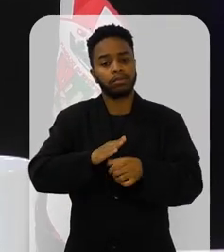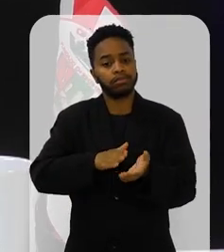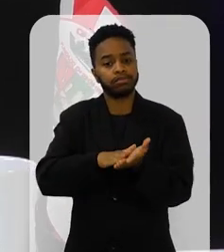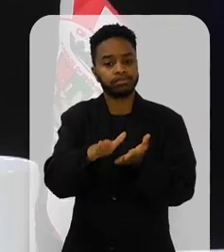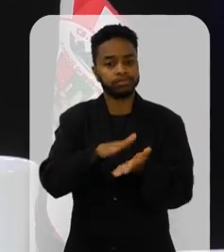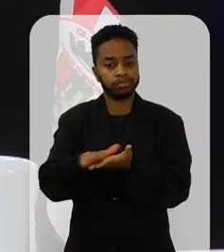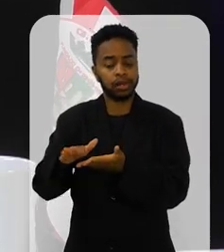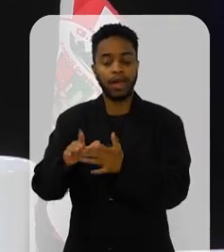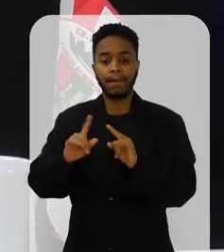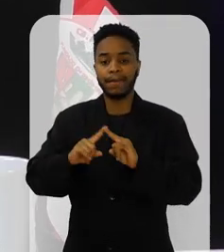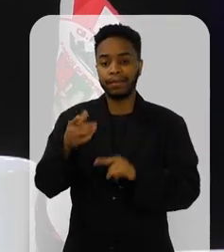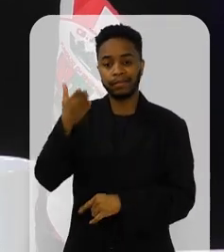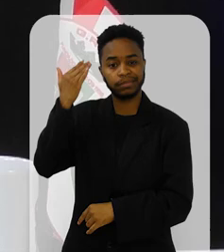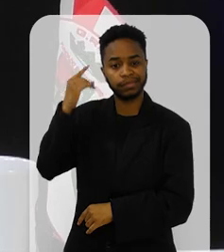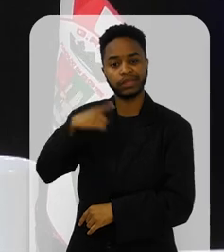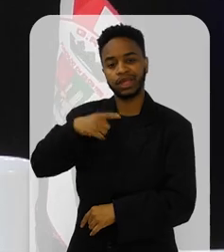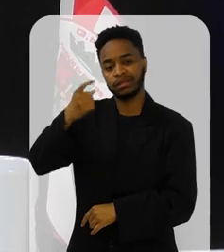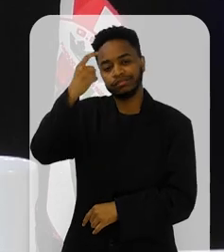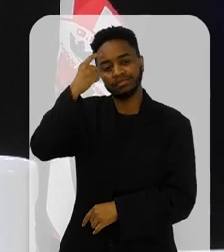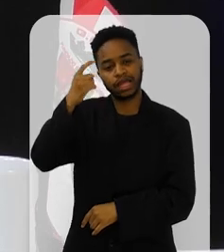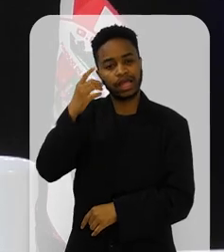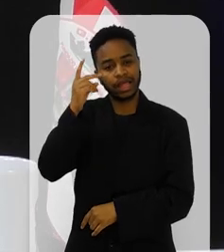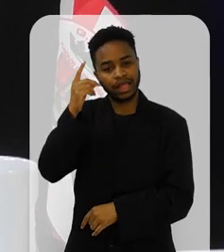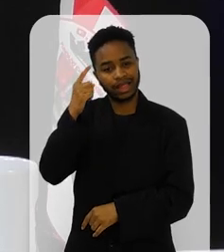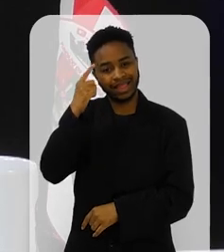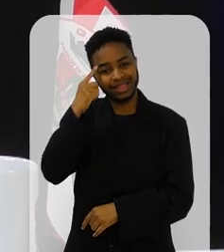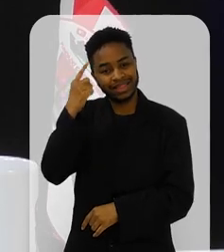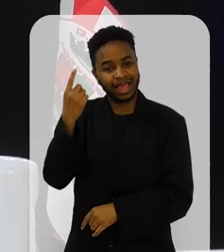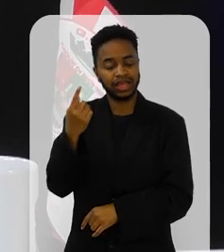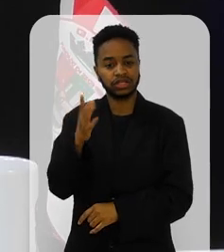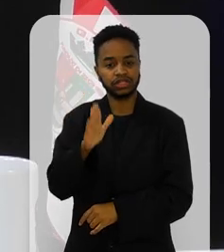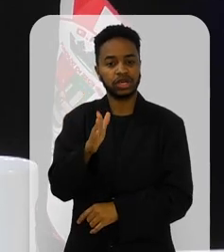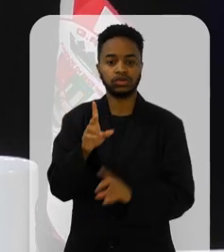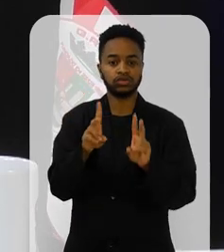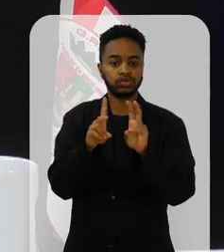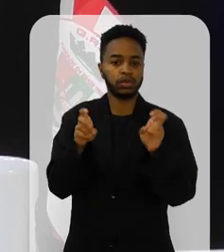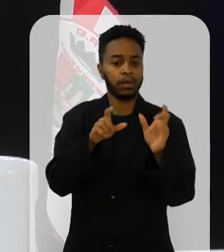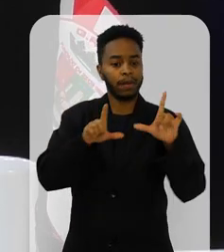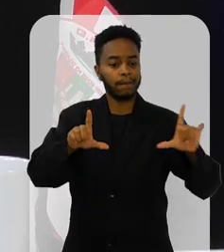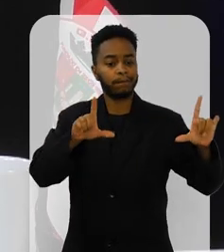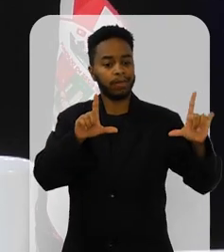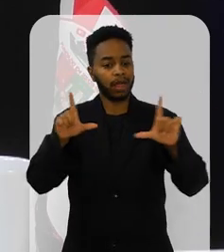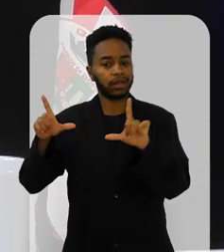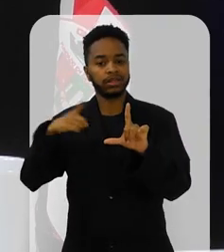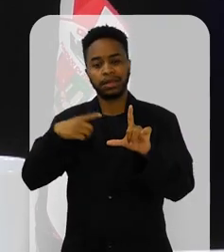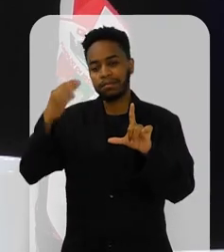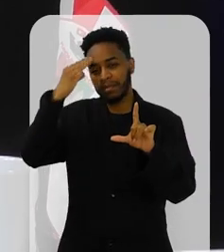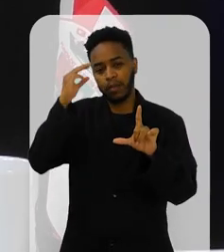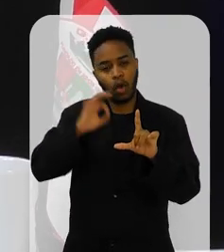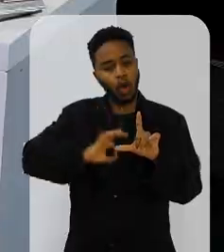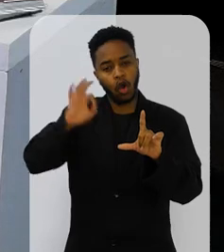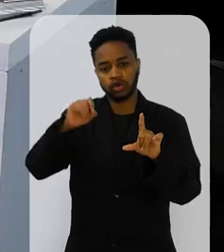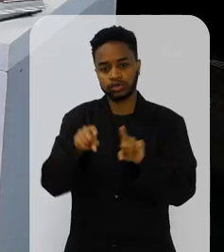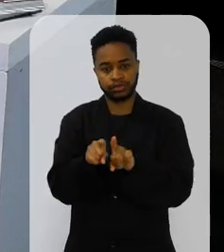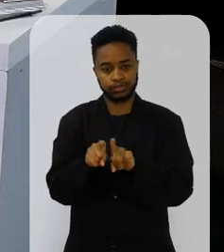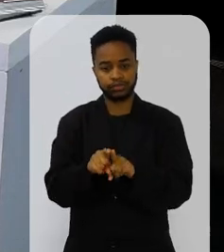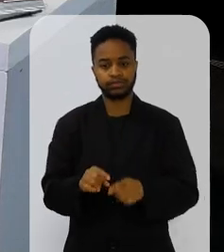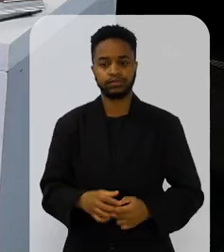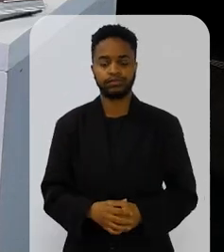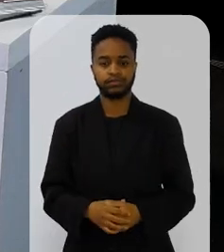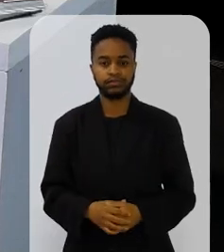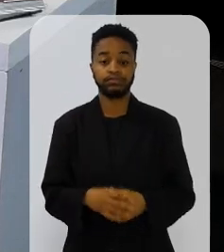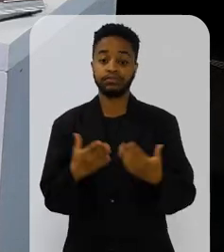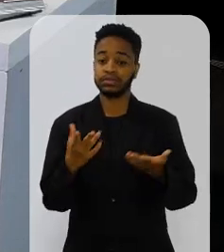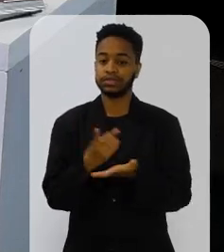João, naquele tempo, ele já tinha esse negócio de placa, né? E aquela memória de elefante que você sabe muito bem. O João era um inquieto, ele